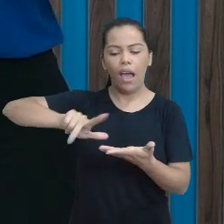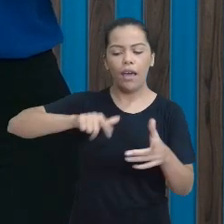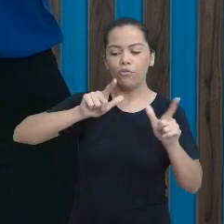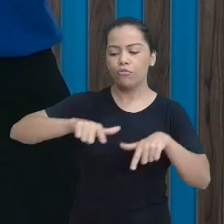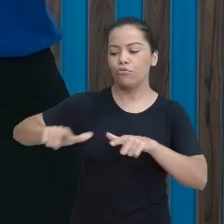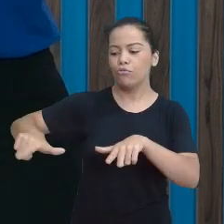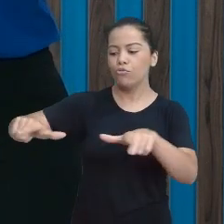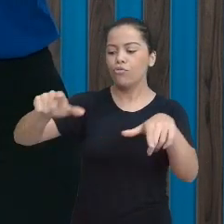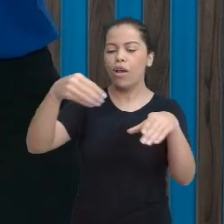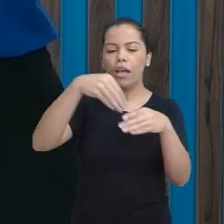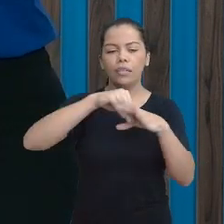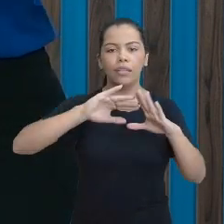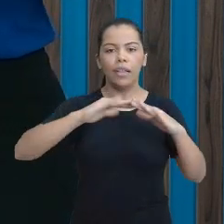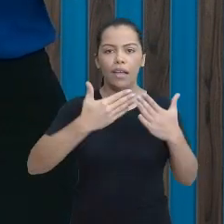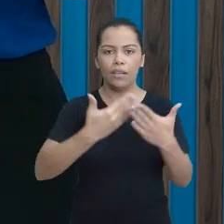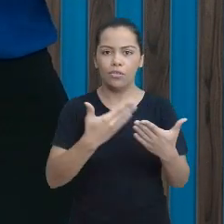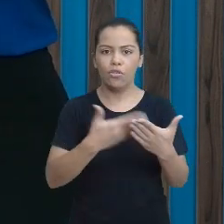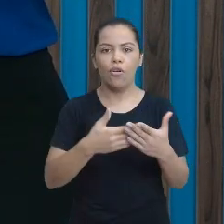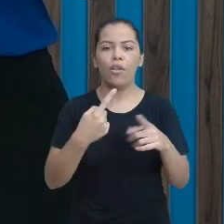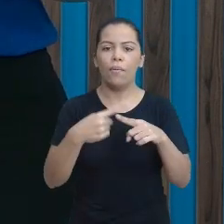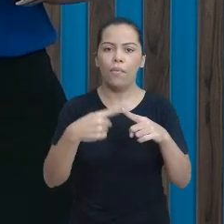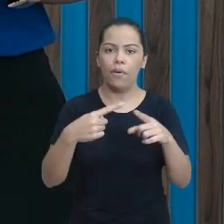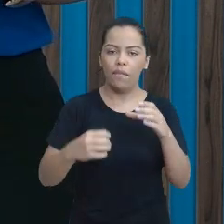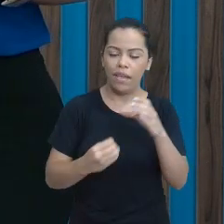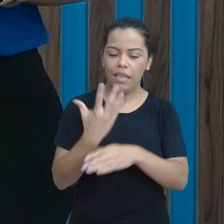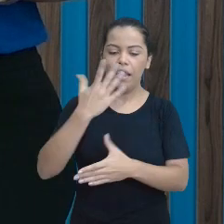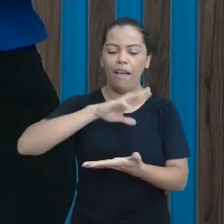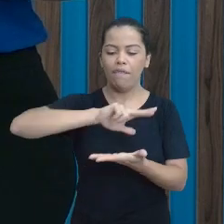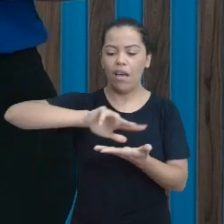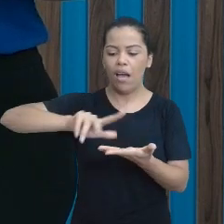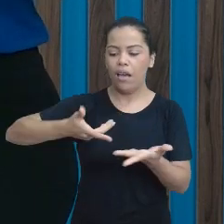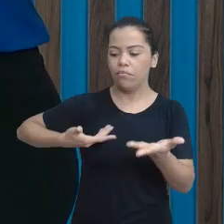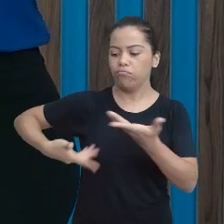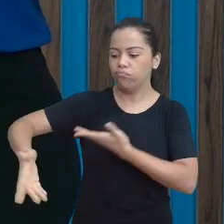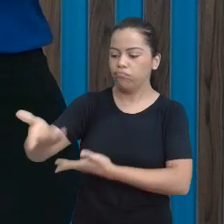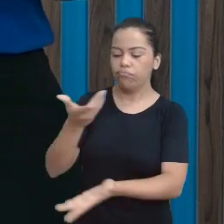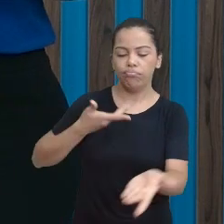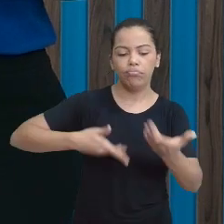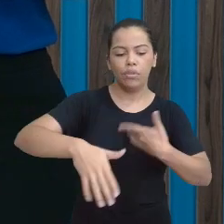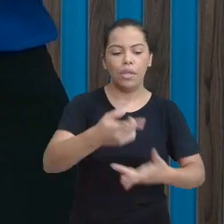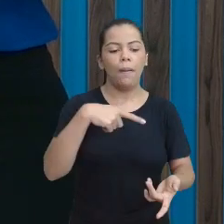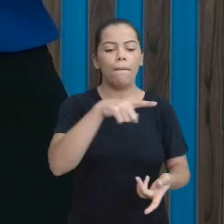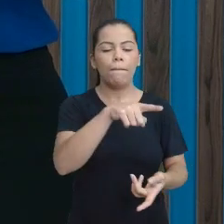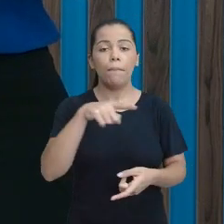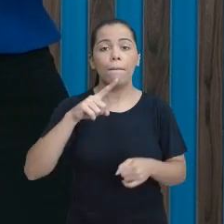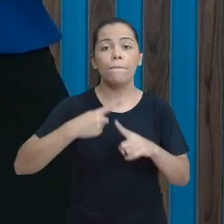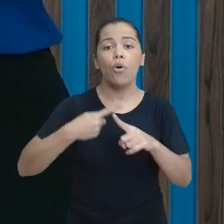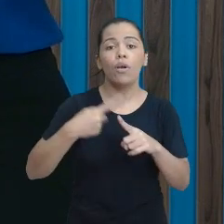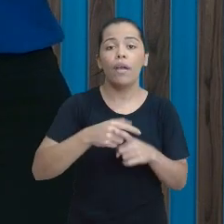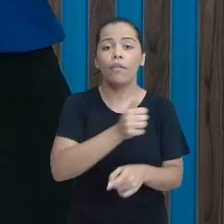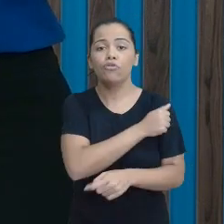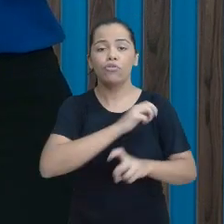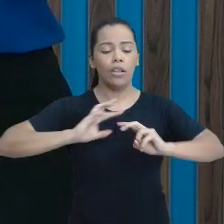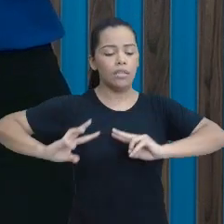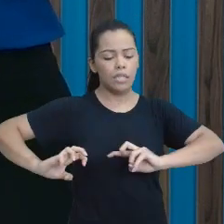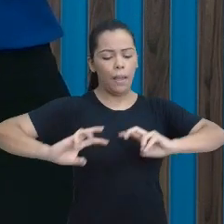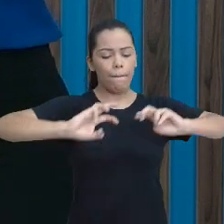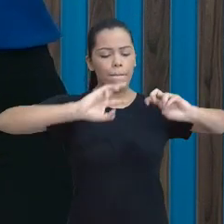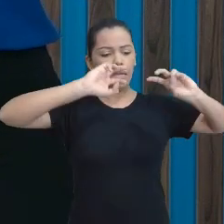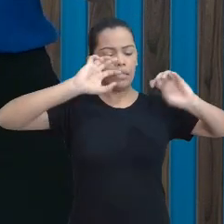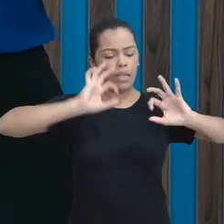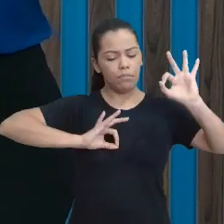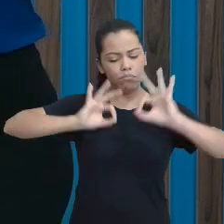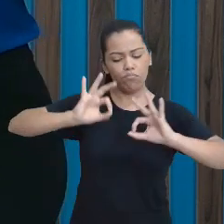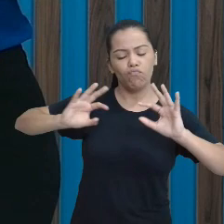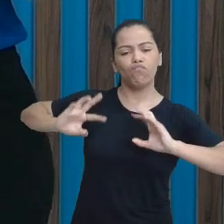possa configurar diferentes relações. Isso é importante para que ele se perceba, para que ele se adeque e para que